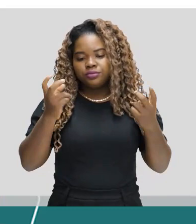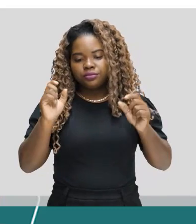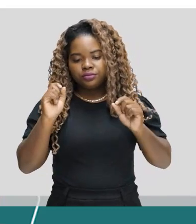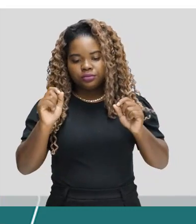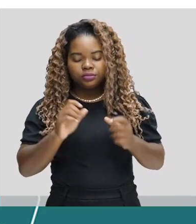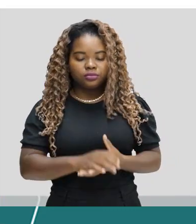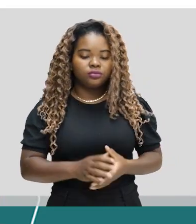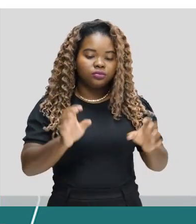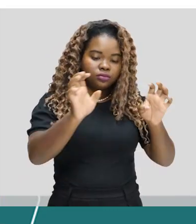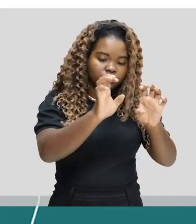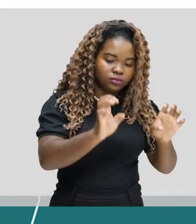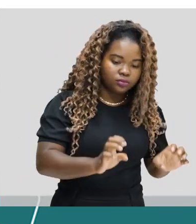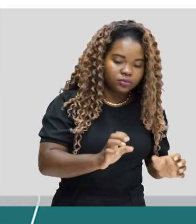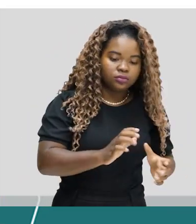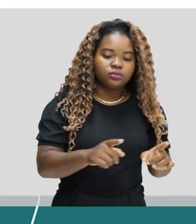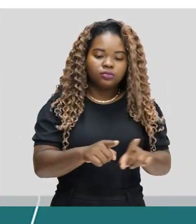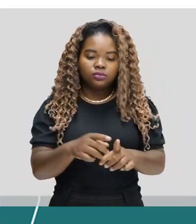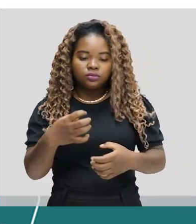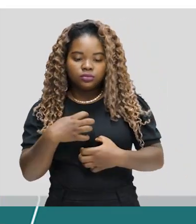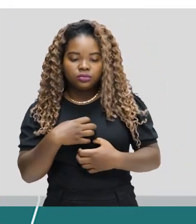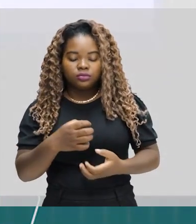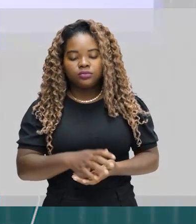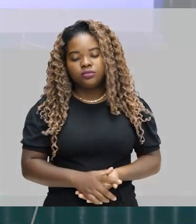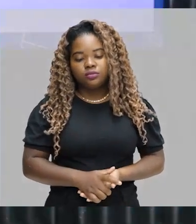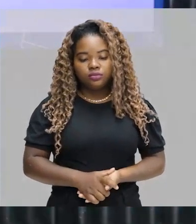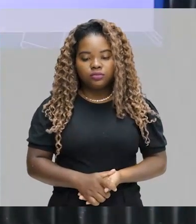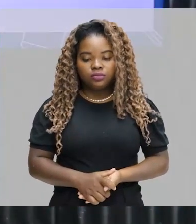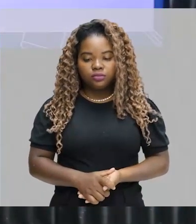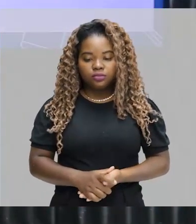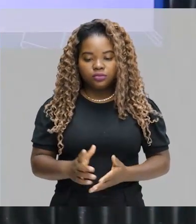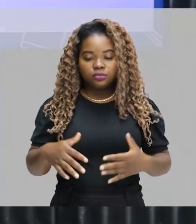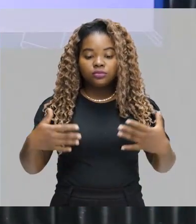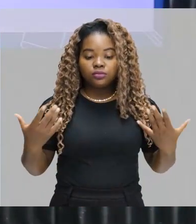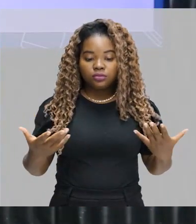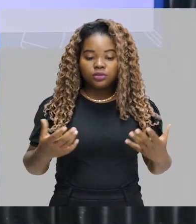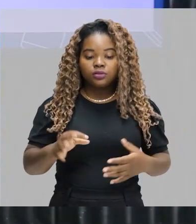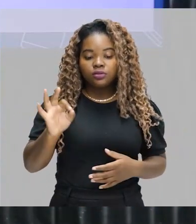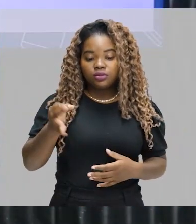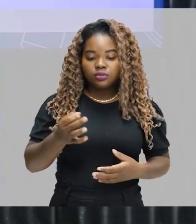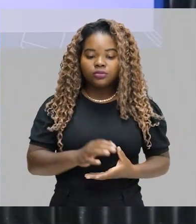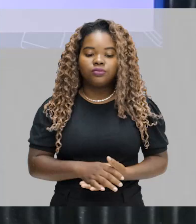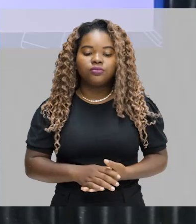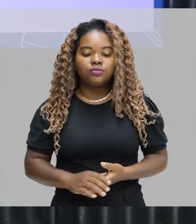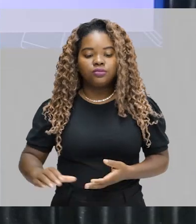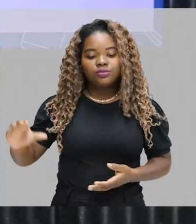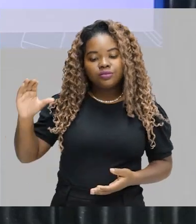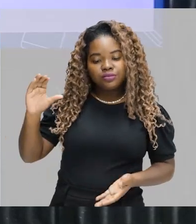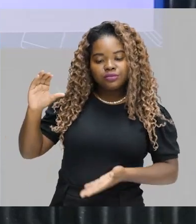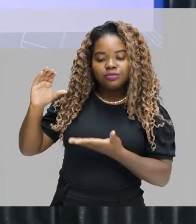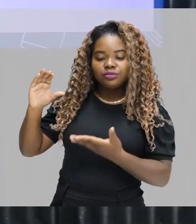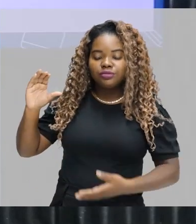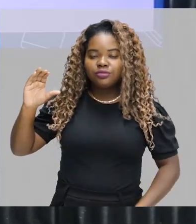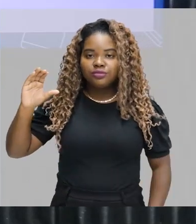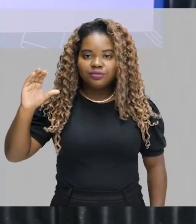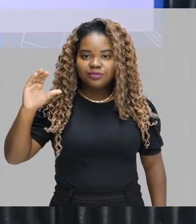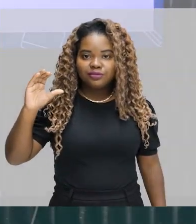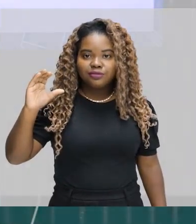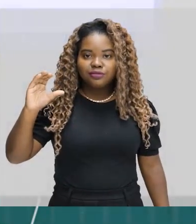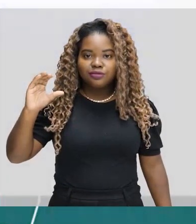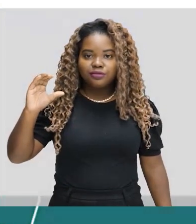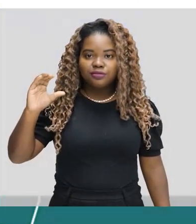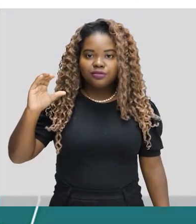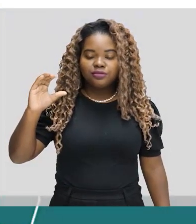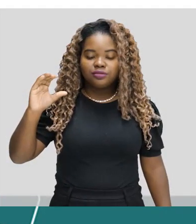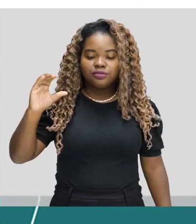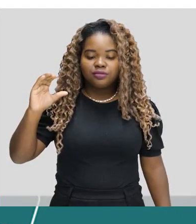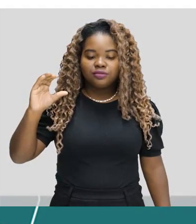observar estrutura e sentido. No caso, qual das sentenças está correta? My cousin arrived on October